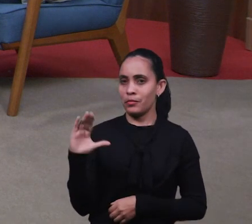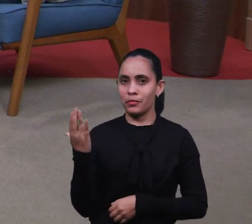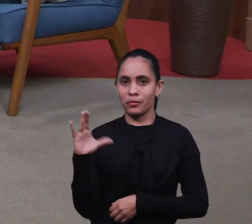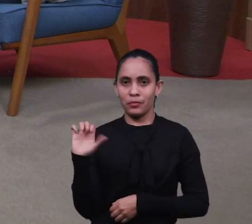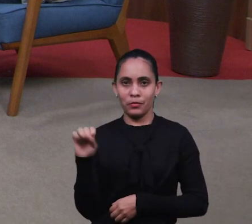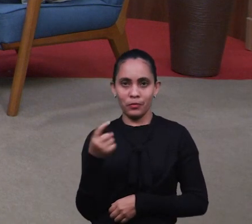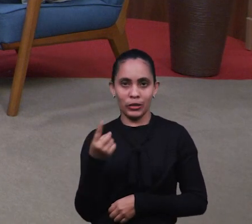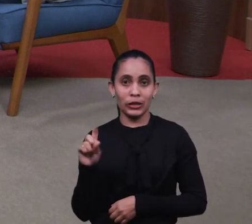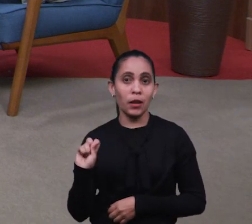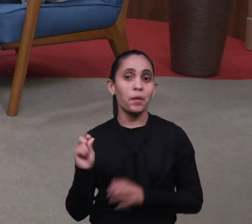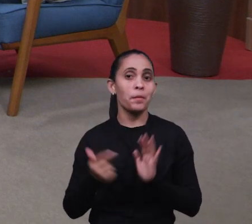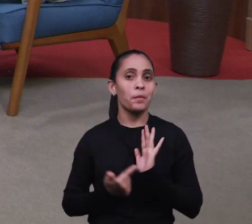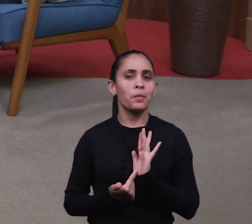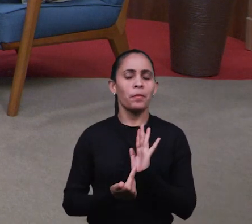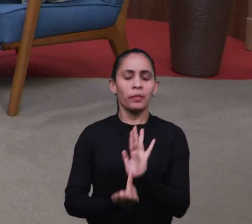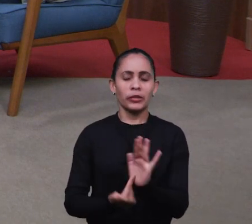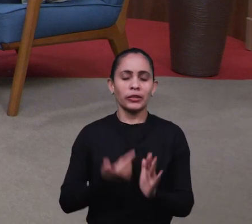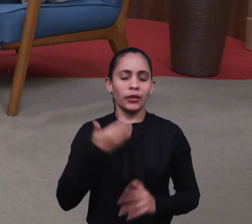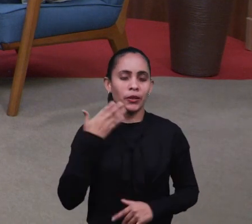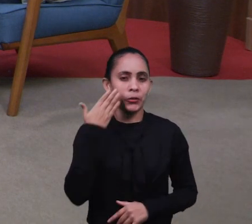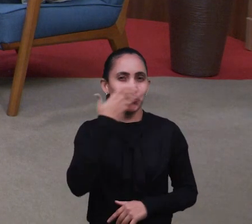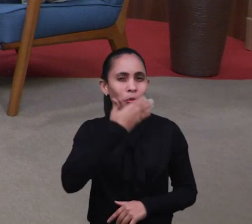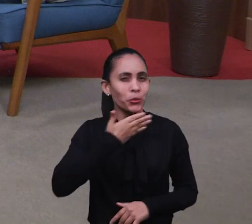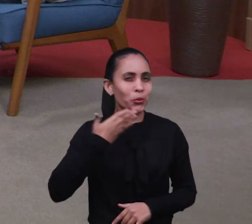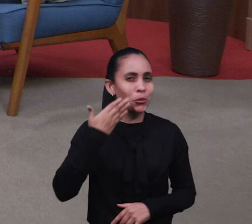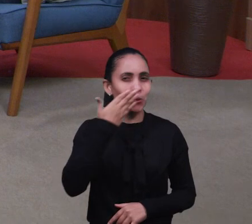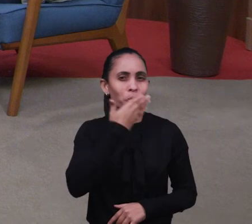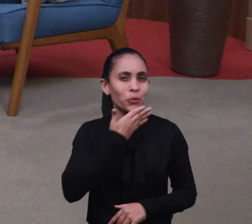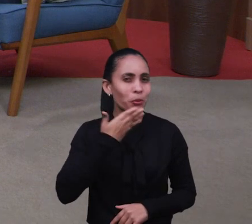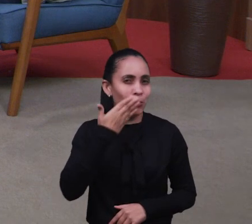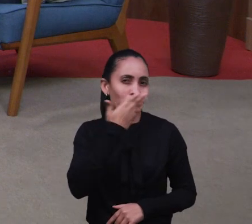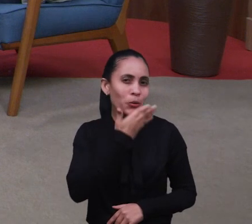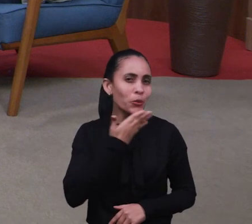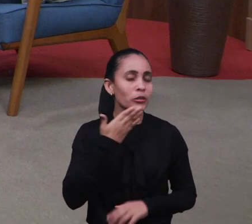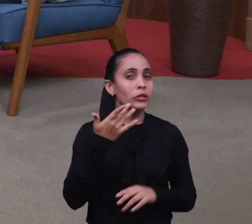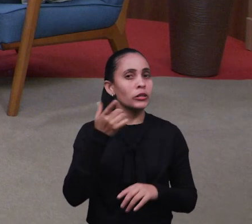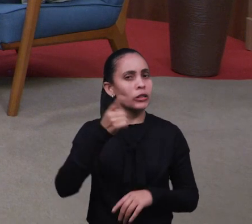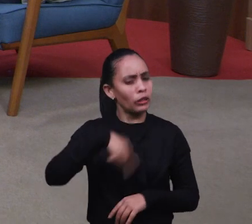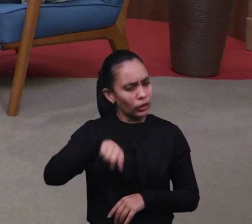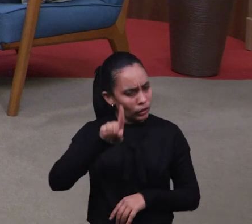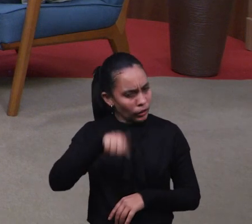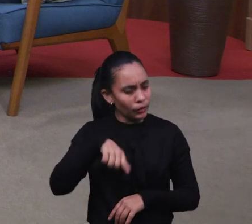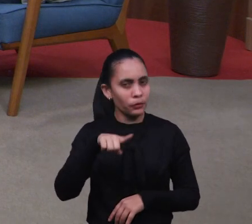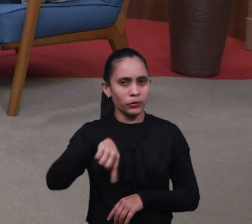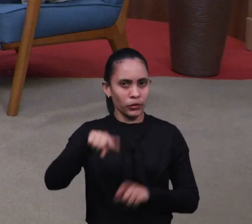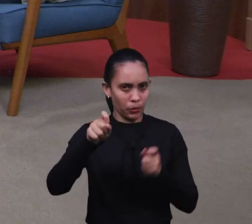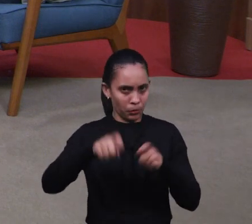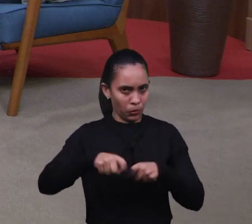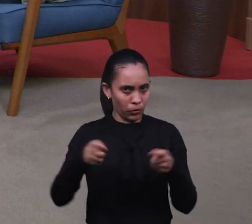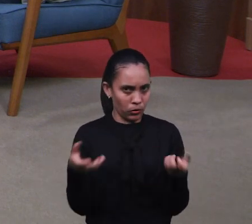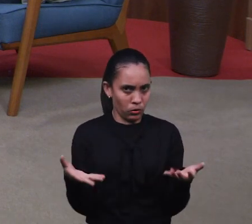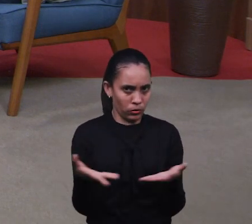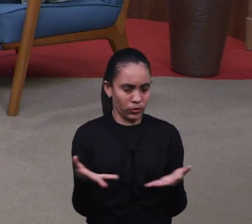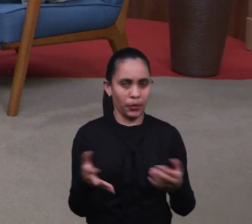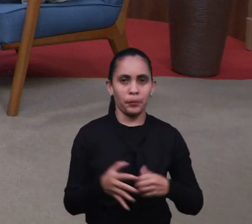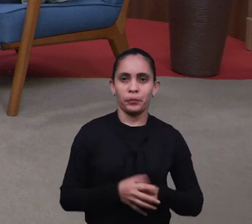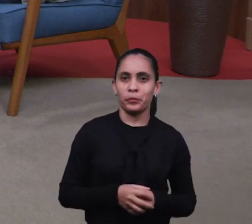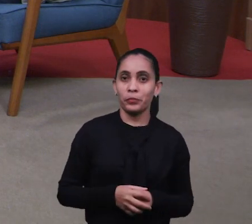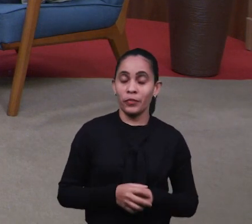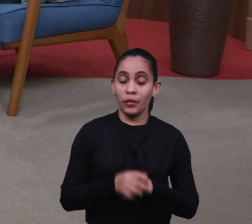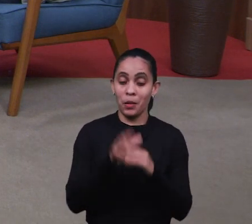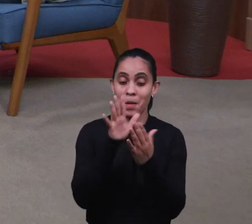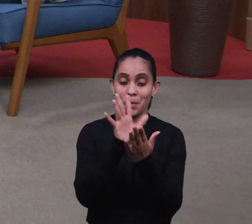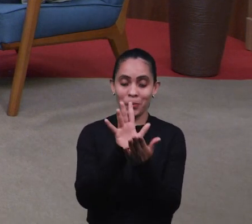é o fruto que é doce ao paladar, né? Que é, e vocês podem falar um pouco mais sobre isso, o sabor da palavra